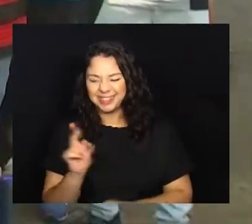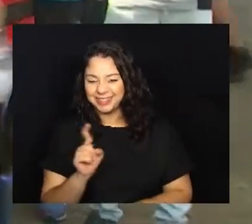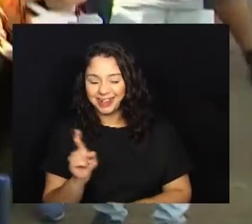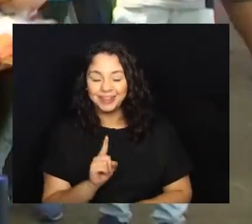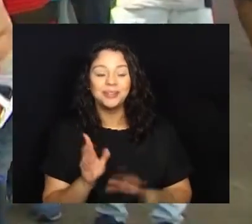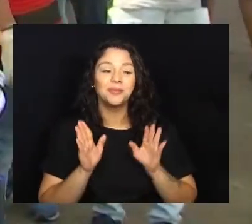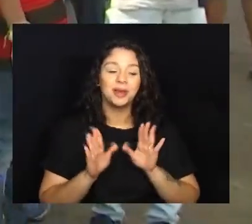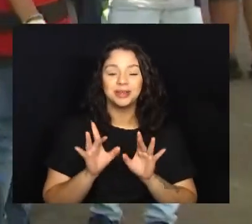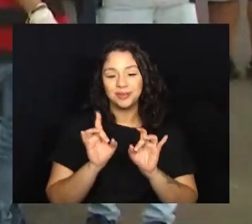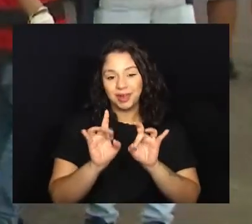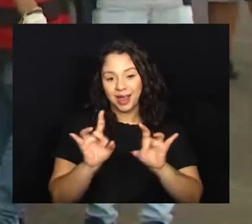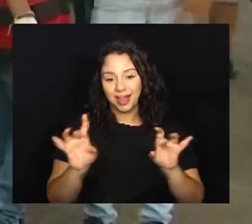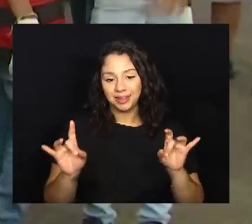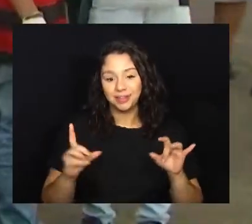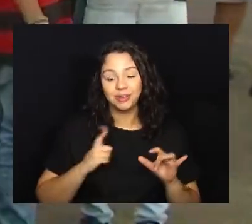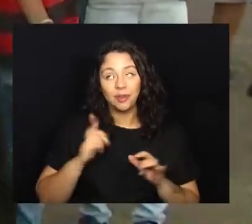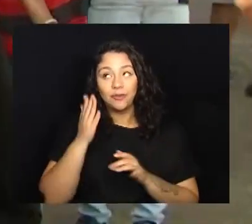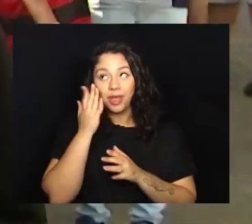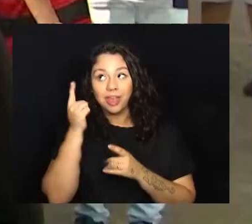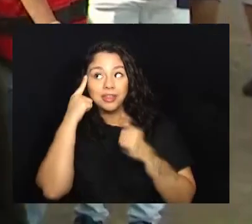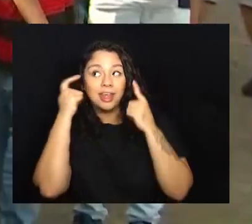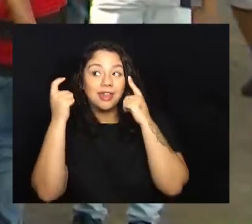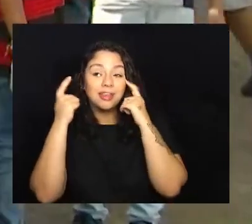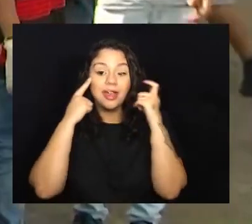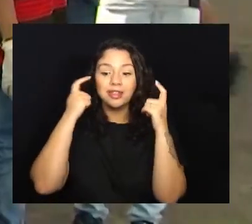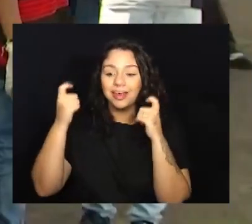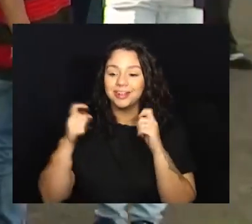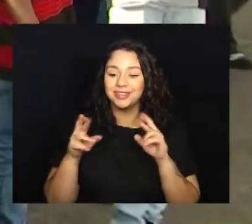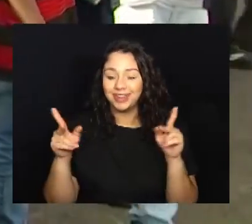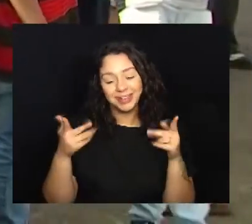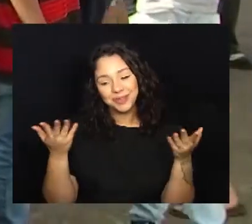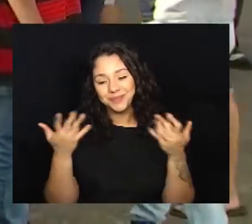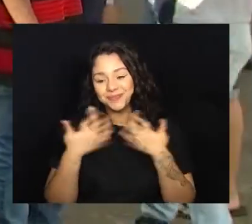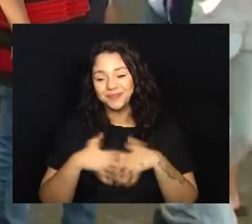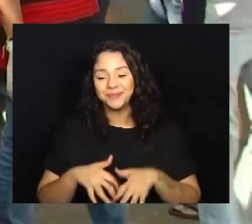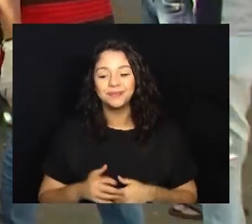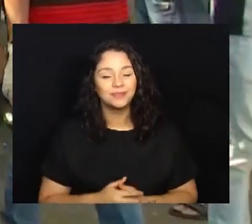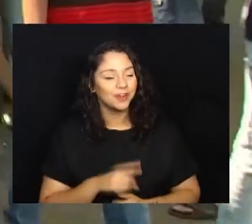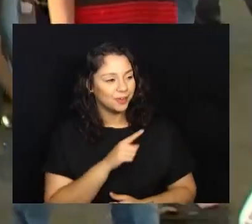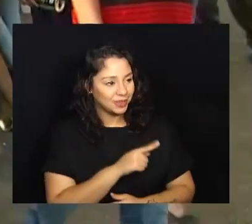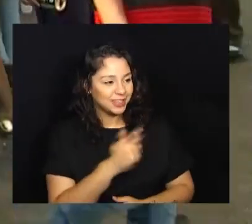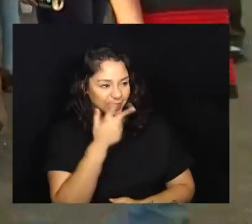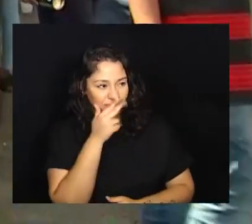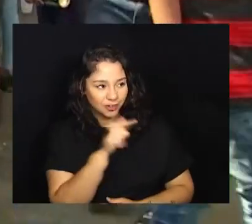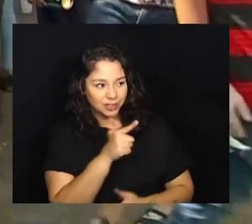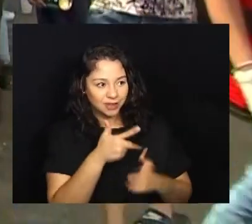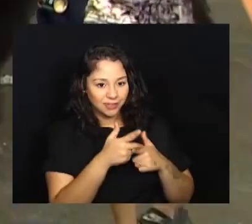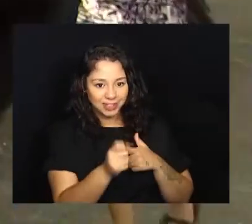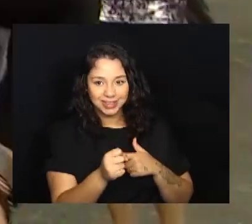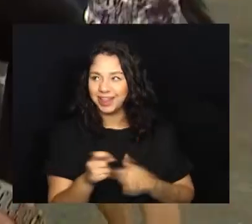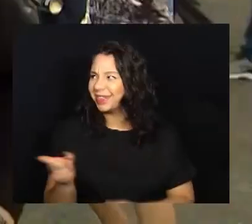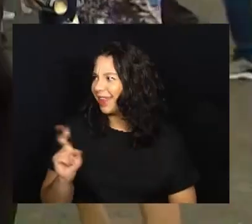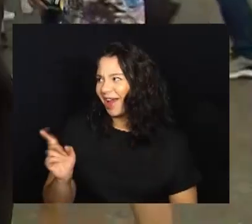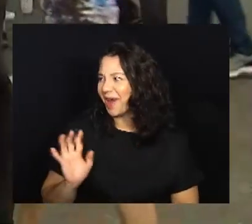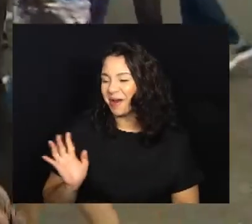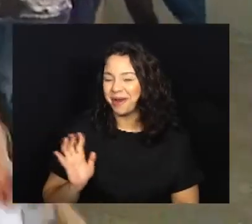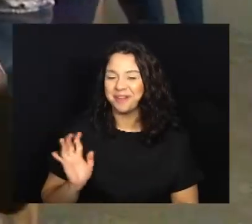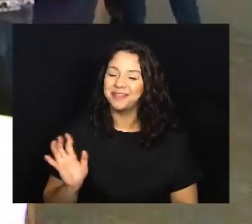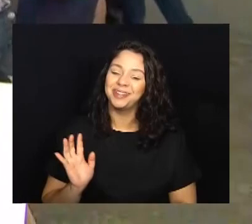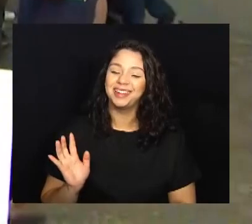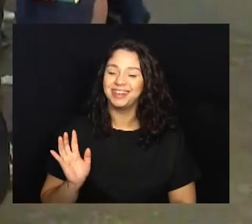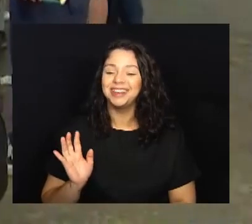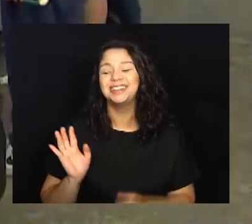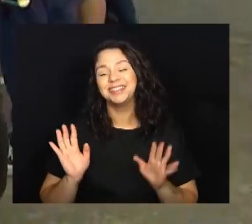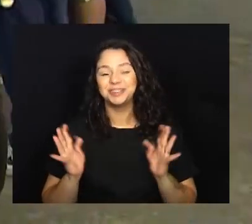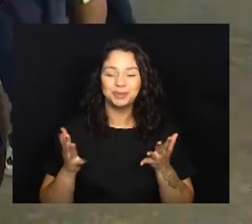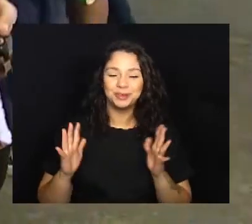então cada um foi para um lado com sua ideia. Foi. Você esperava ser campeã? Não. Mais ou